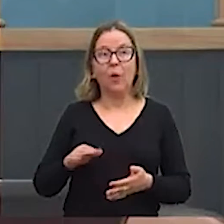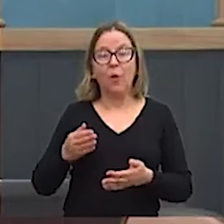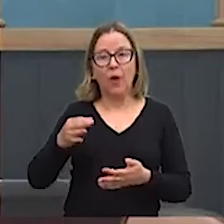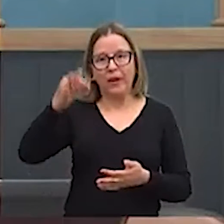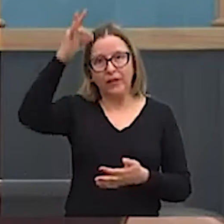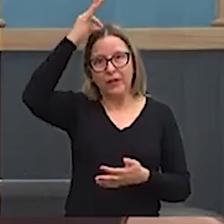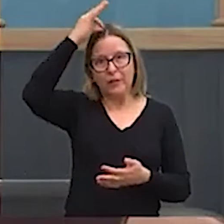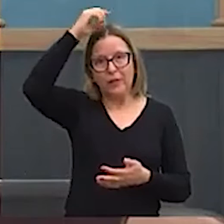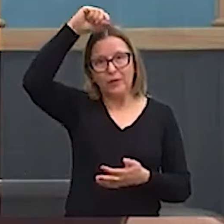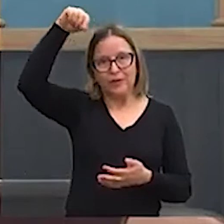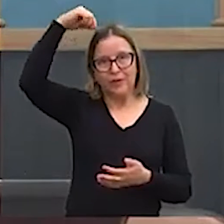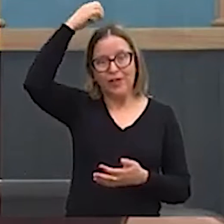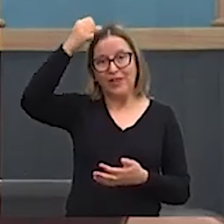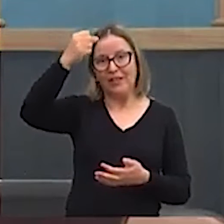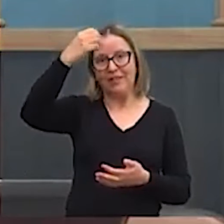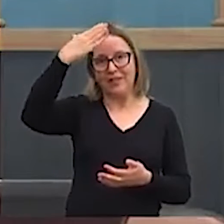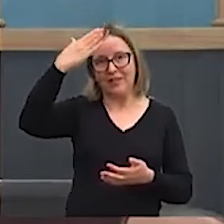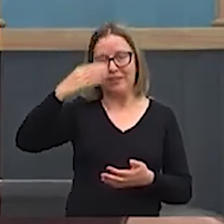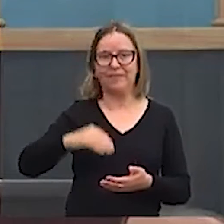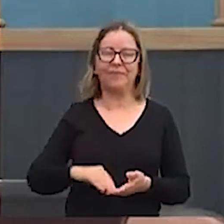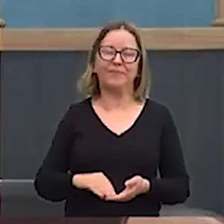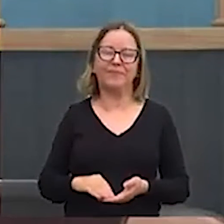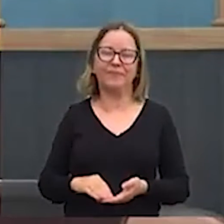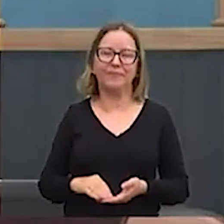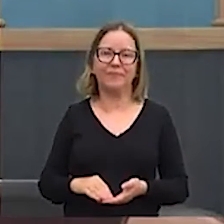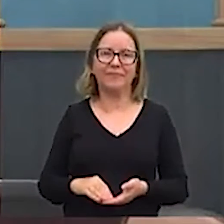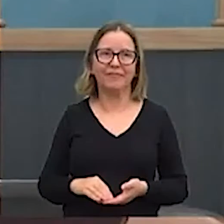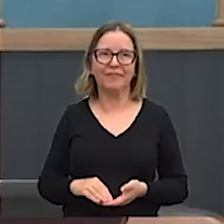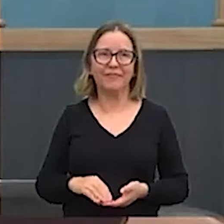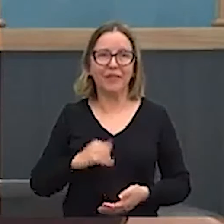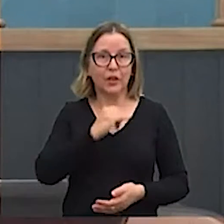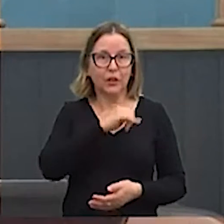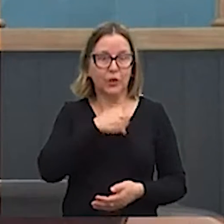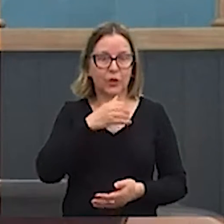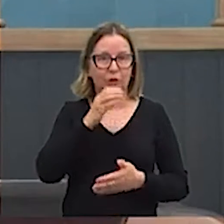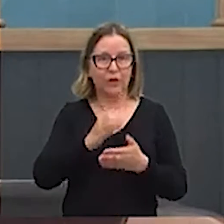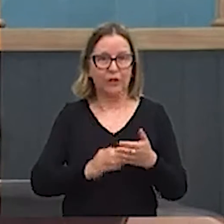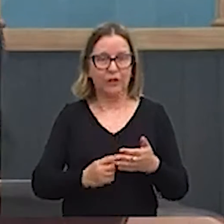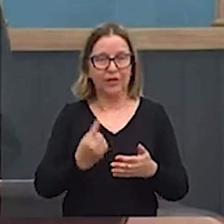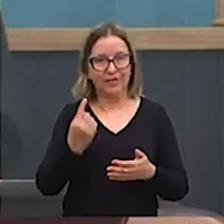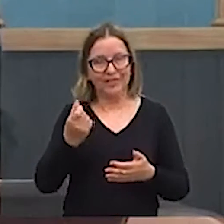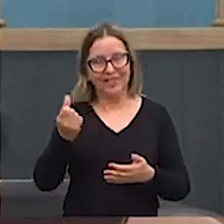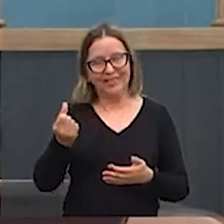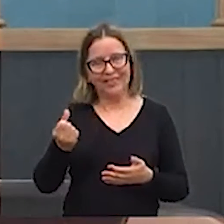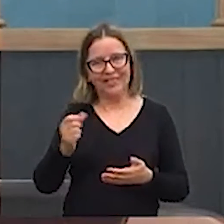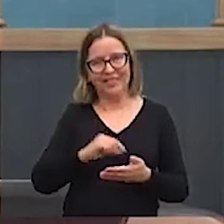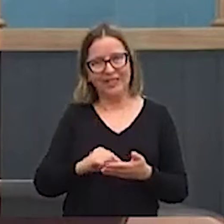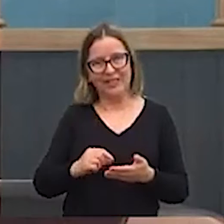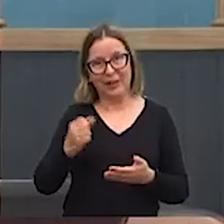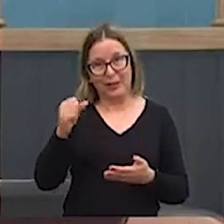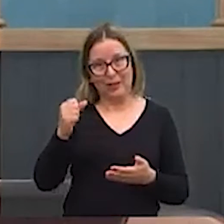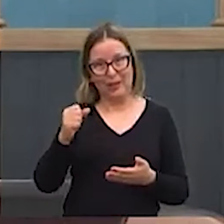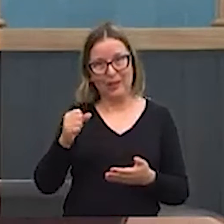Não tem jeito. João capítulo 16, versículos 8 e